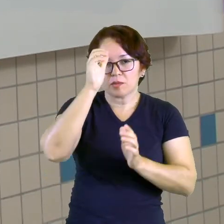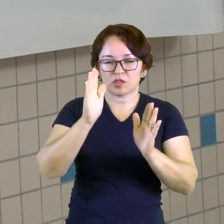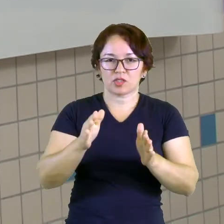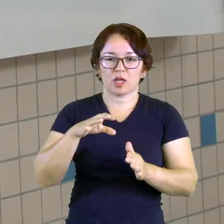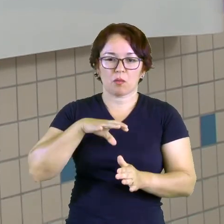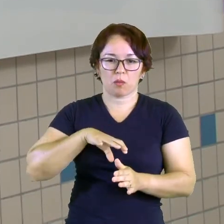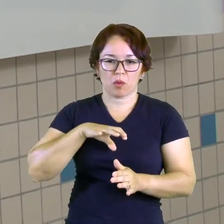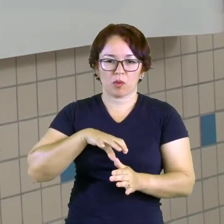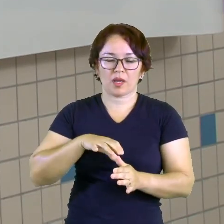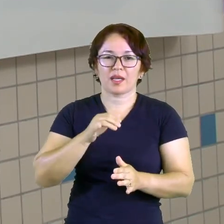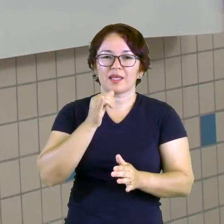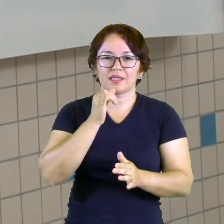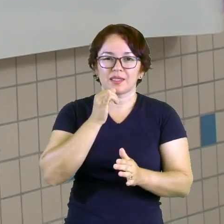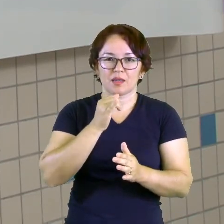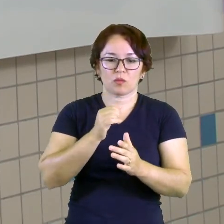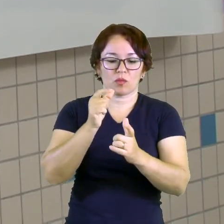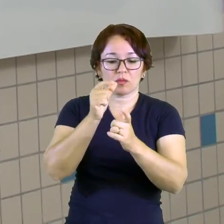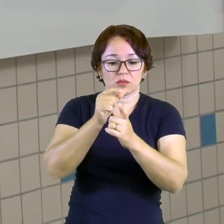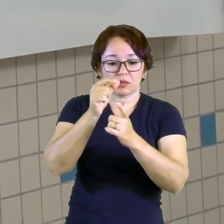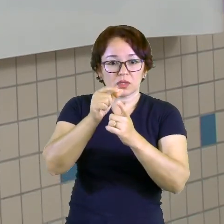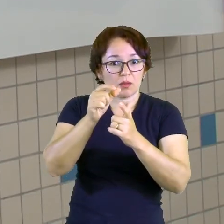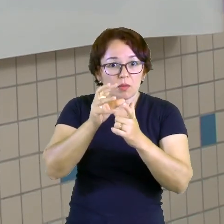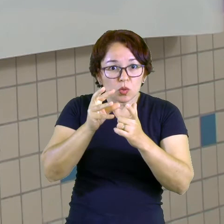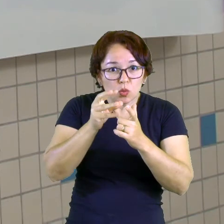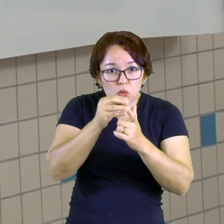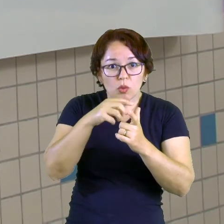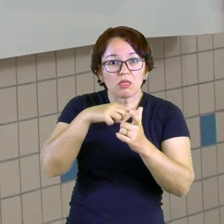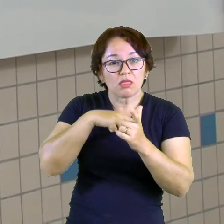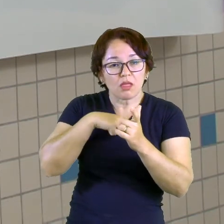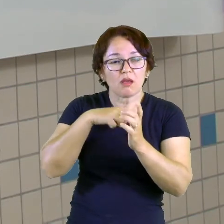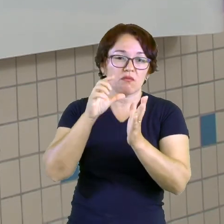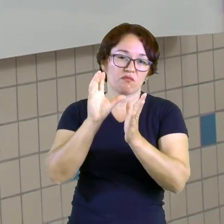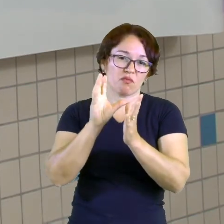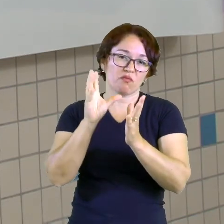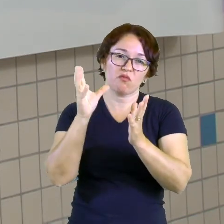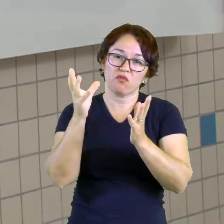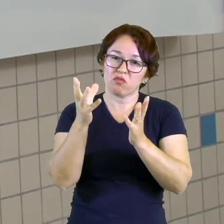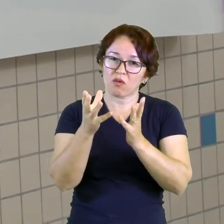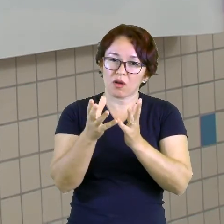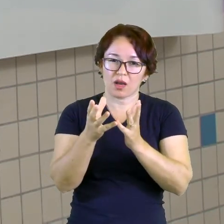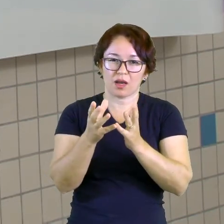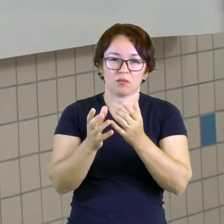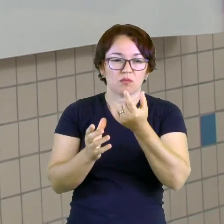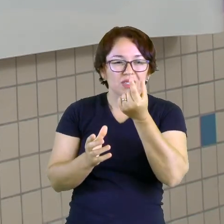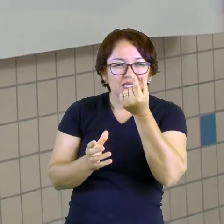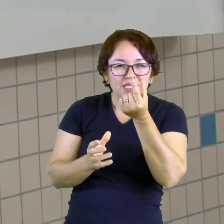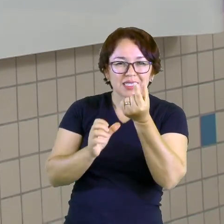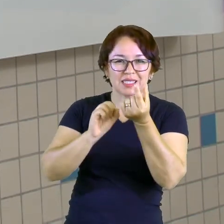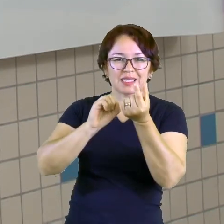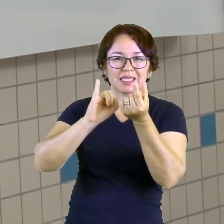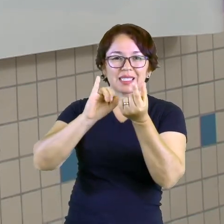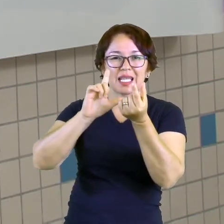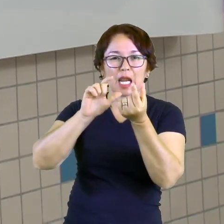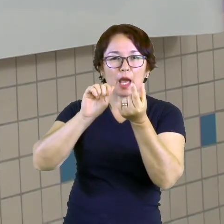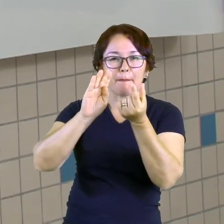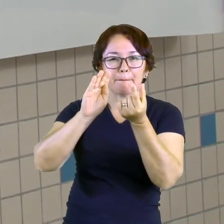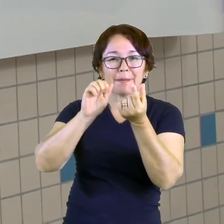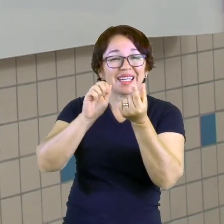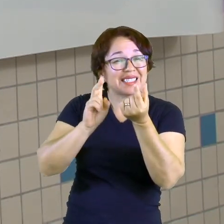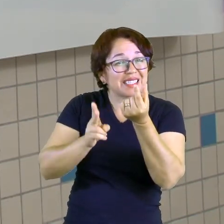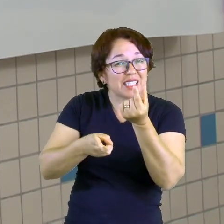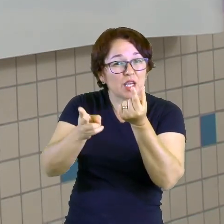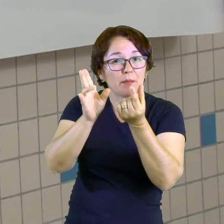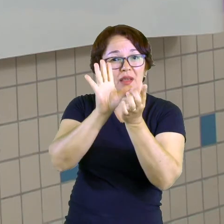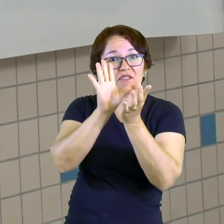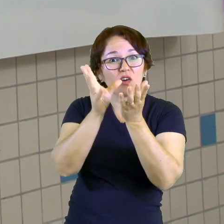as vogais. Toda sílaba precisa de uma vogal. E uma